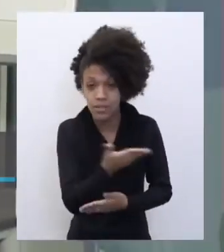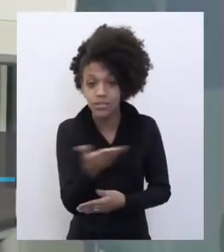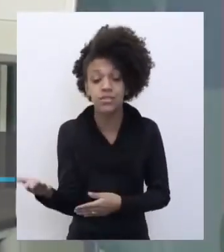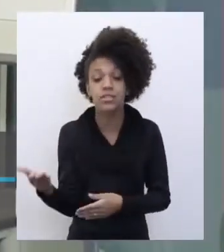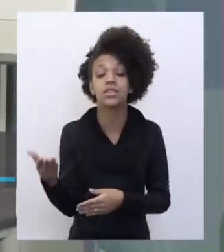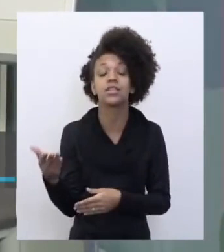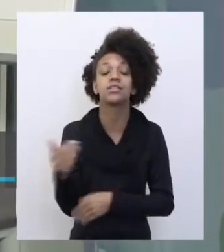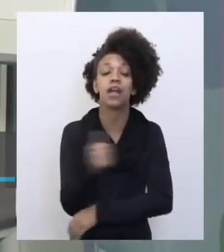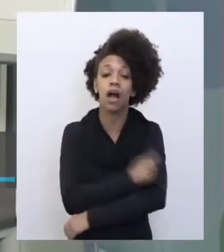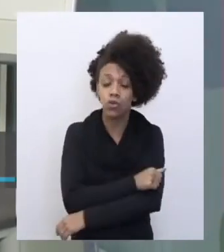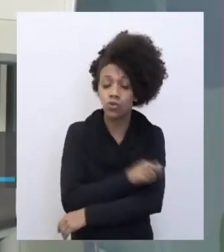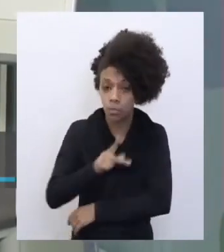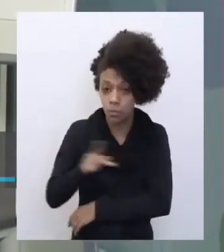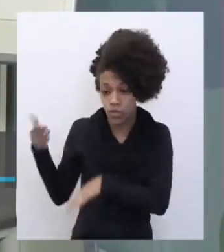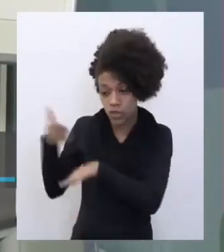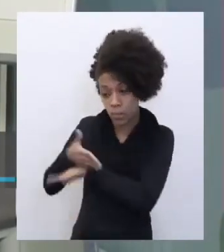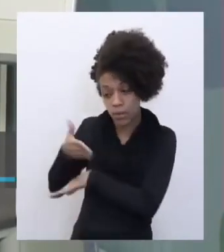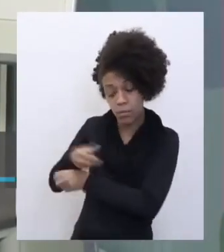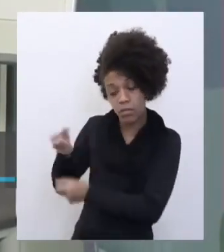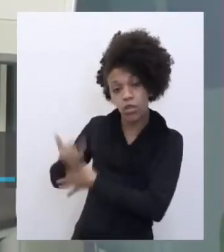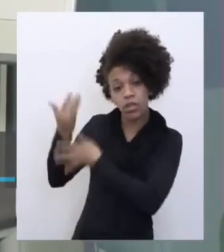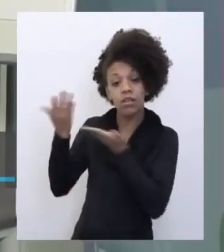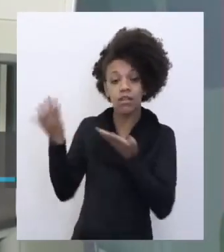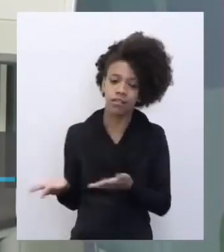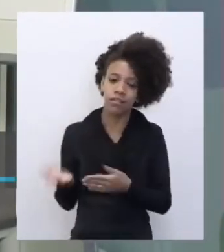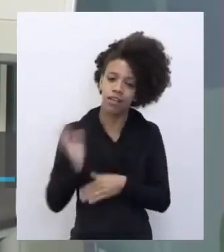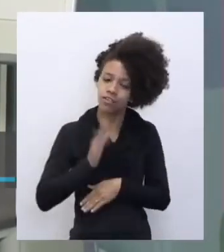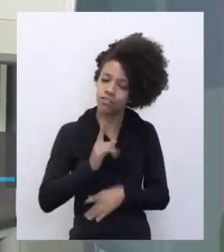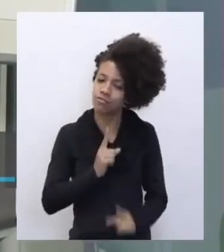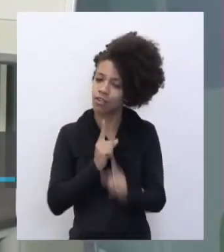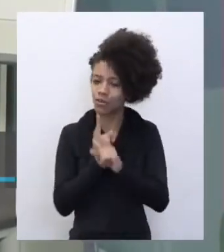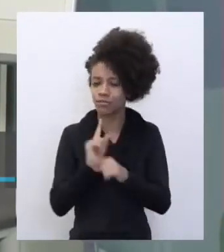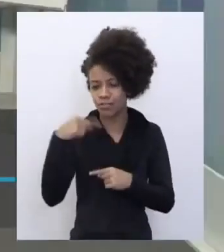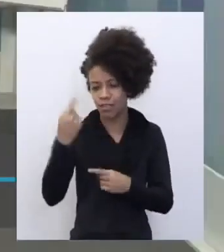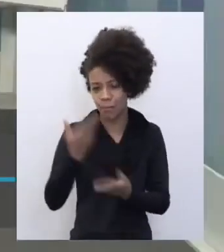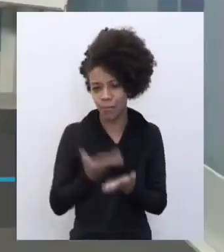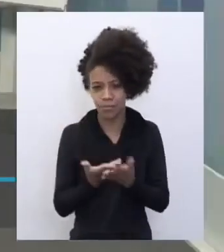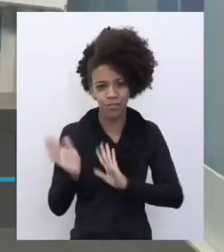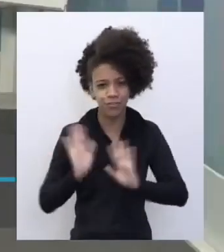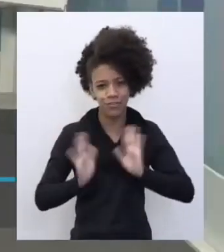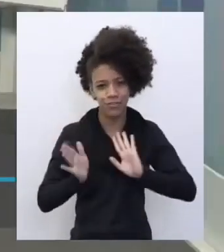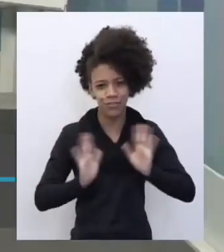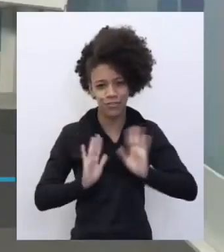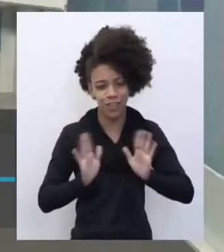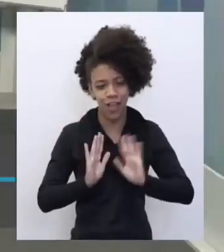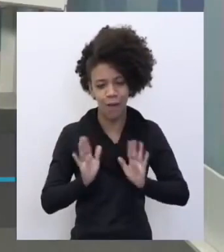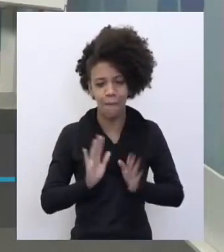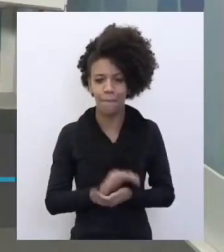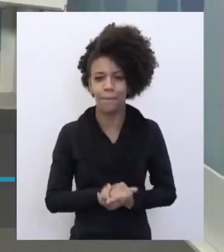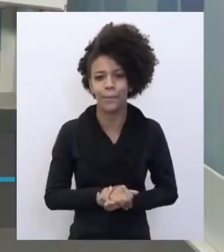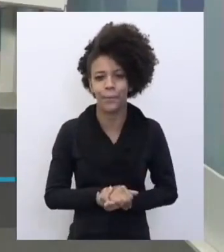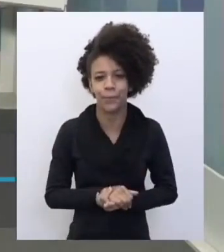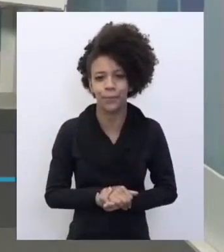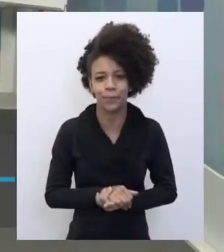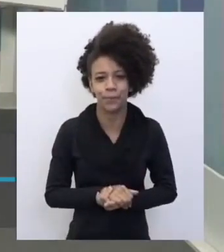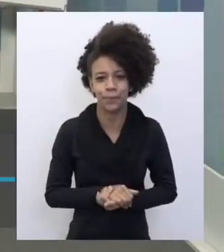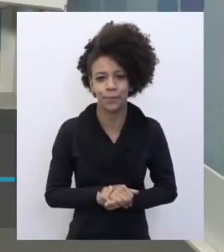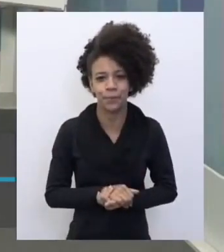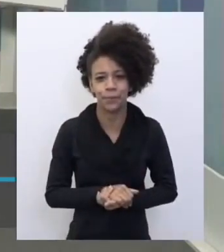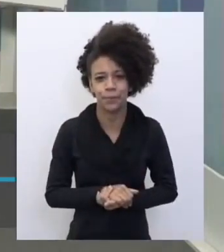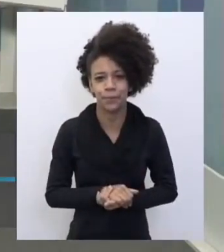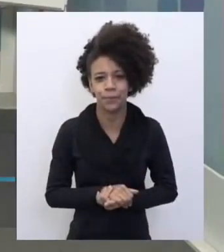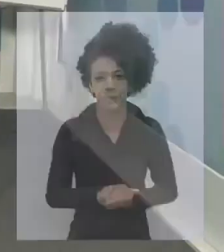e professores que participaram aqui conosco. E a gente se vê até a próxima aula. Tchau, turma. A gente se vê. Tchau, tchau.